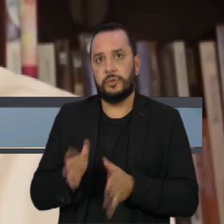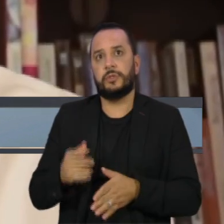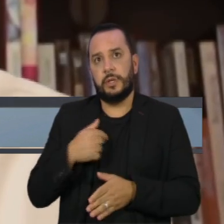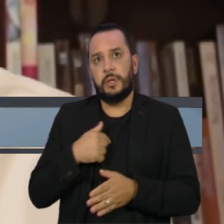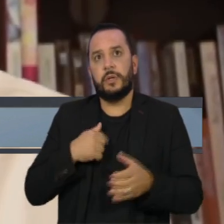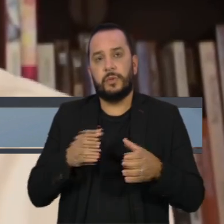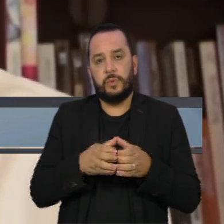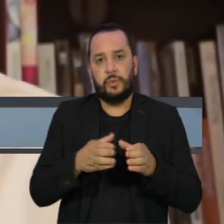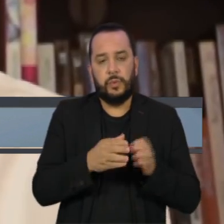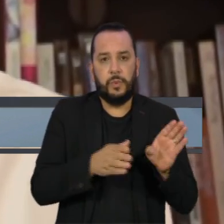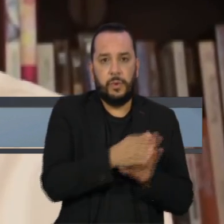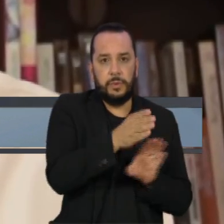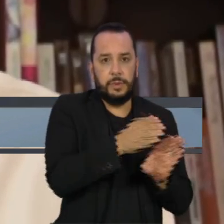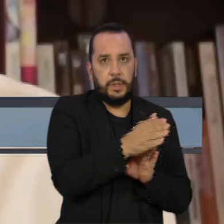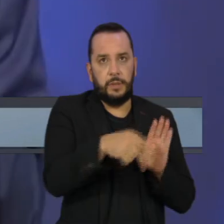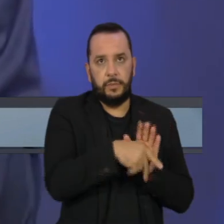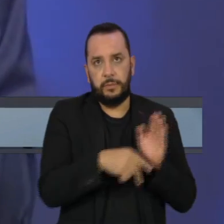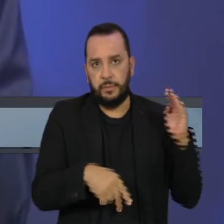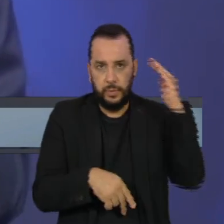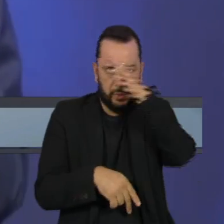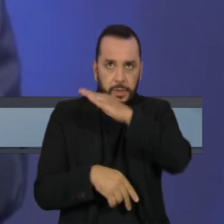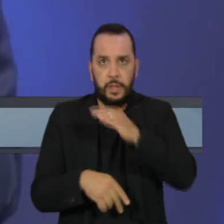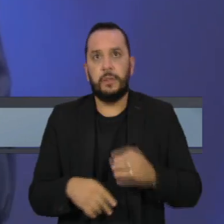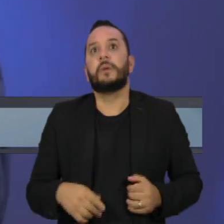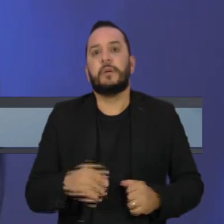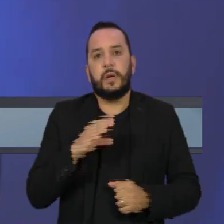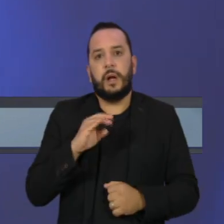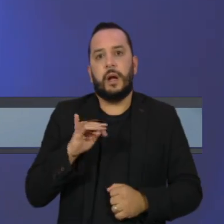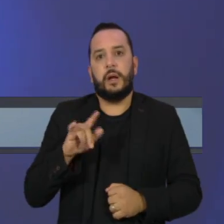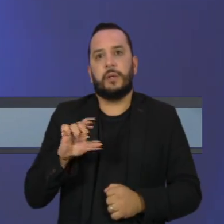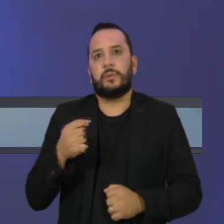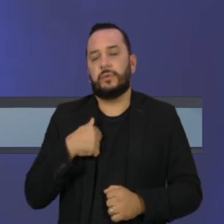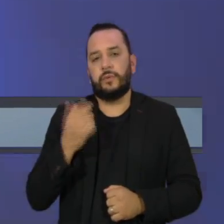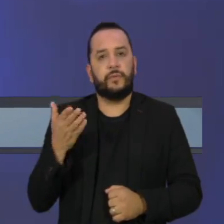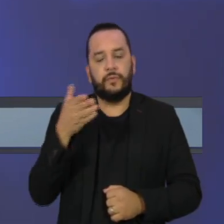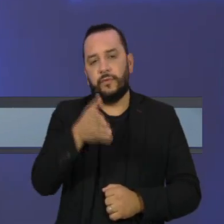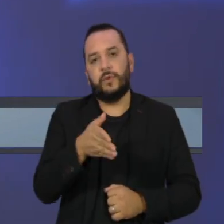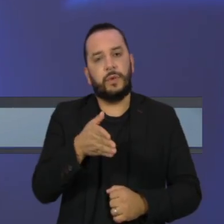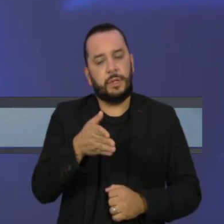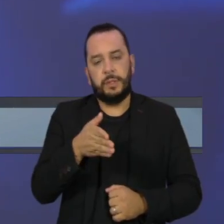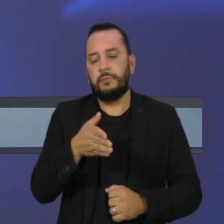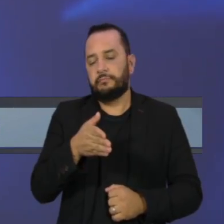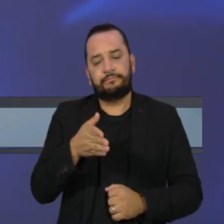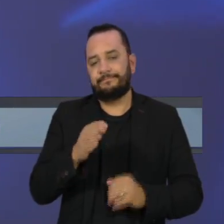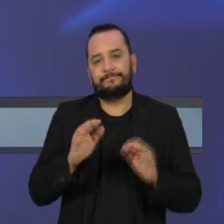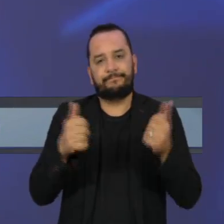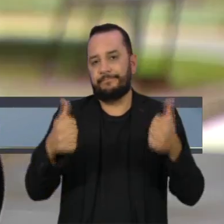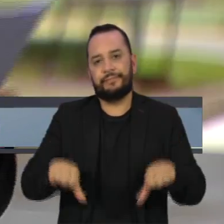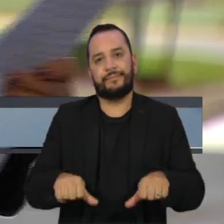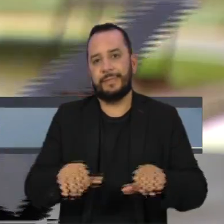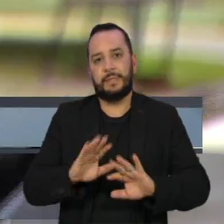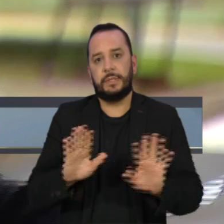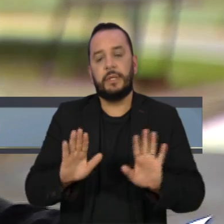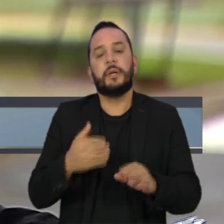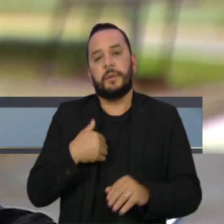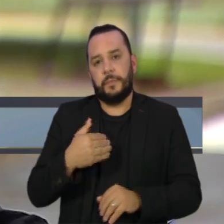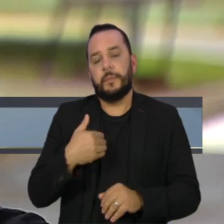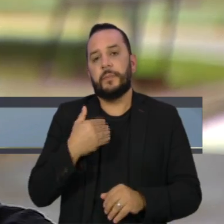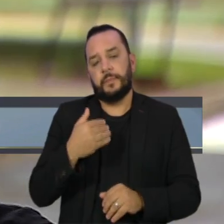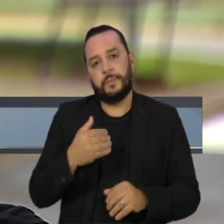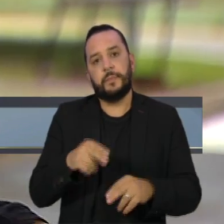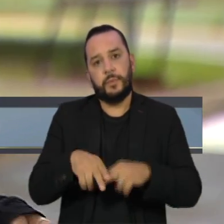do chamado gabinete paralelo Oi gente não foi a CPI e por isso os senadores pedirão a